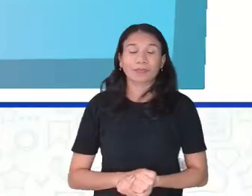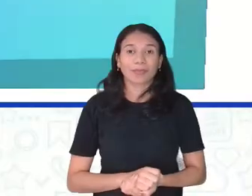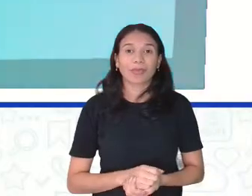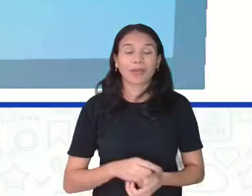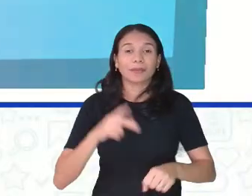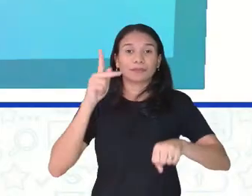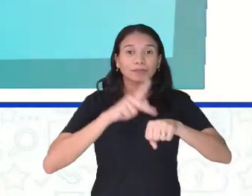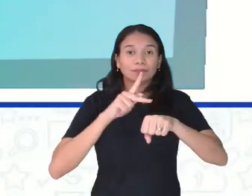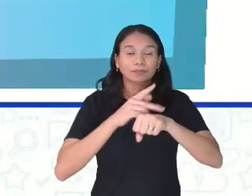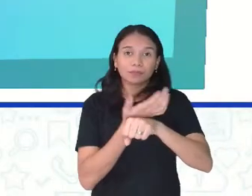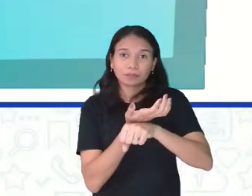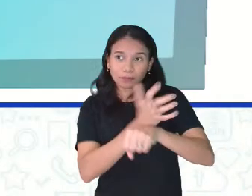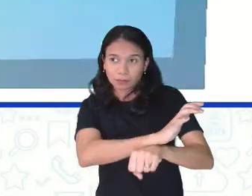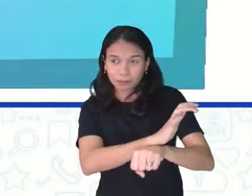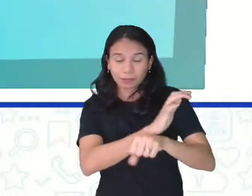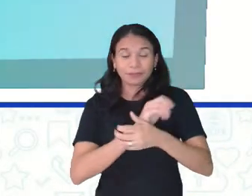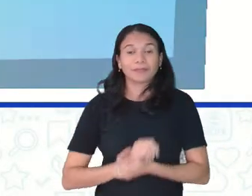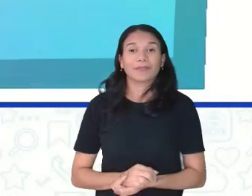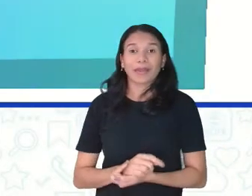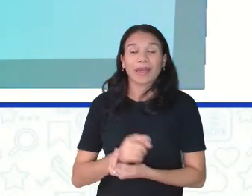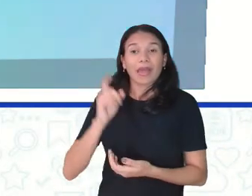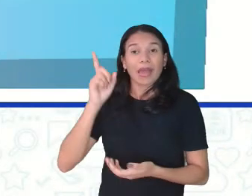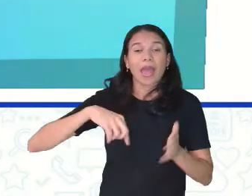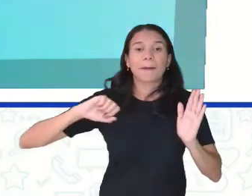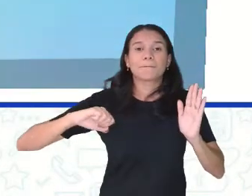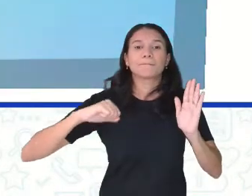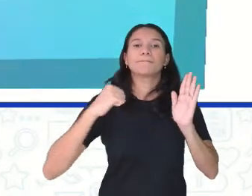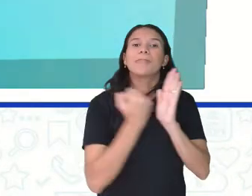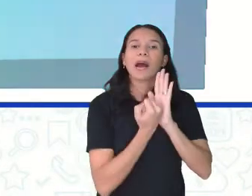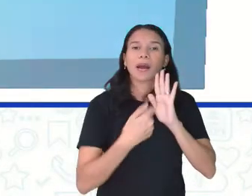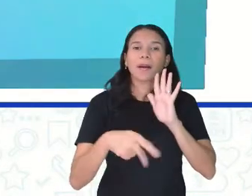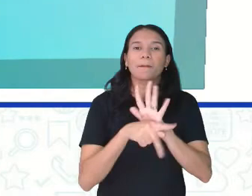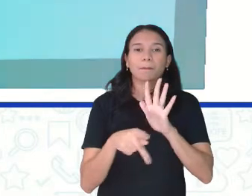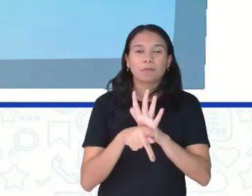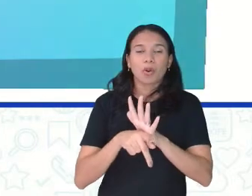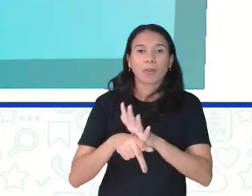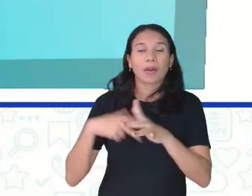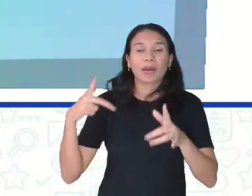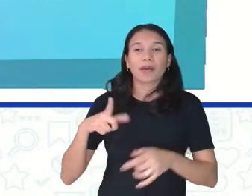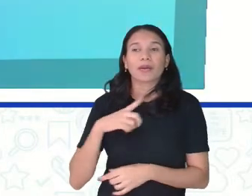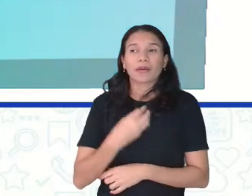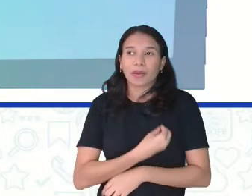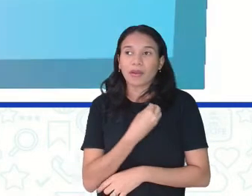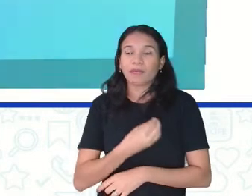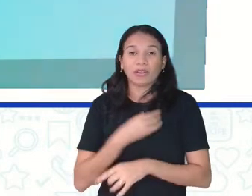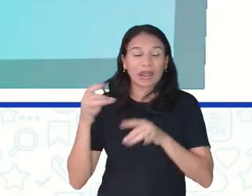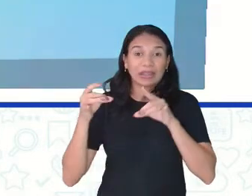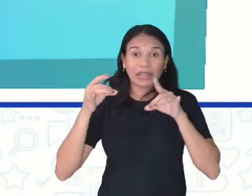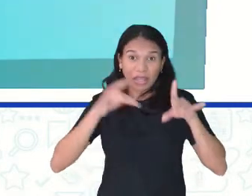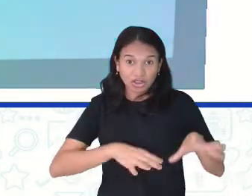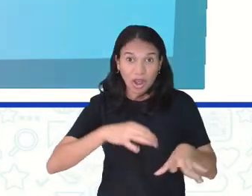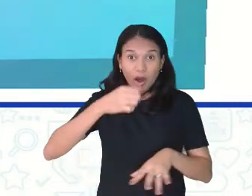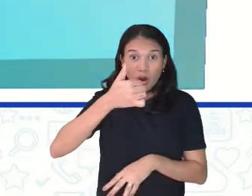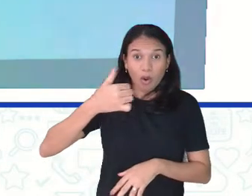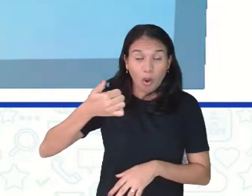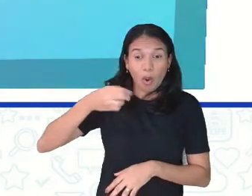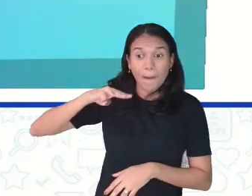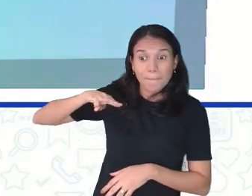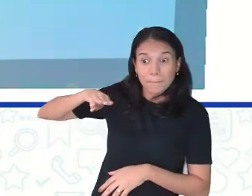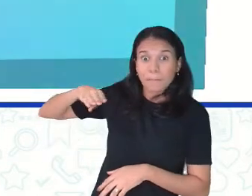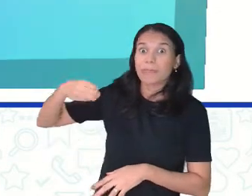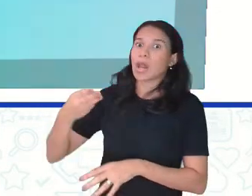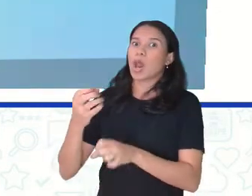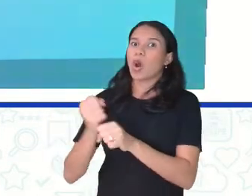São fósseis, eles são marcas ou vestígios, viveu há 11 milhões de anos para ser